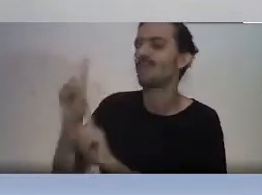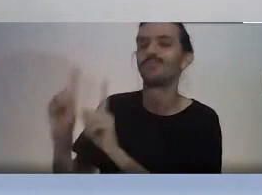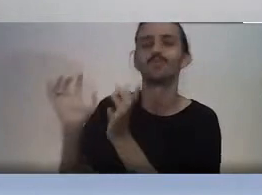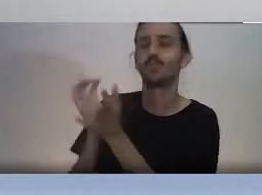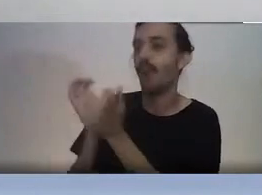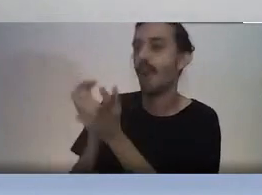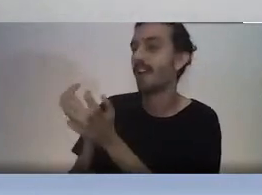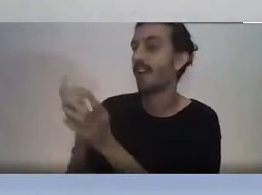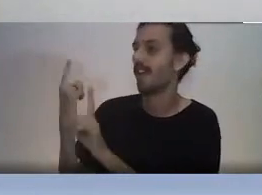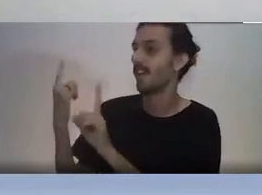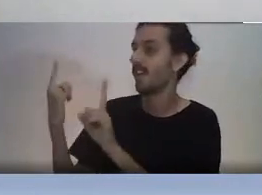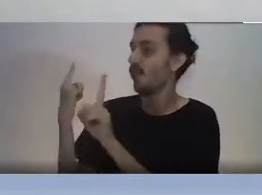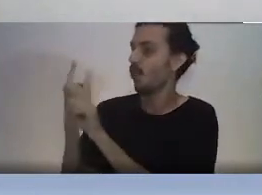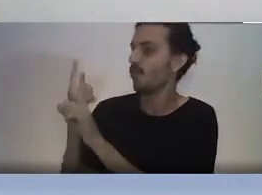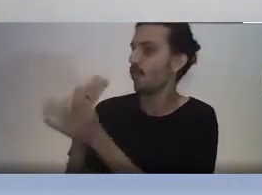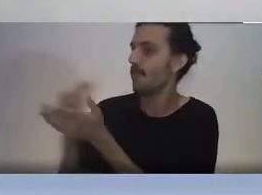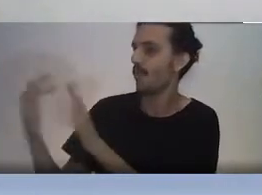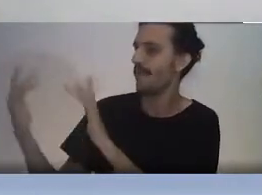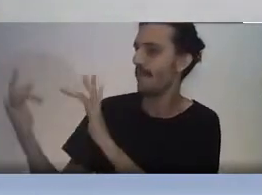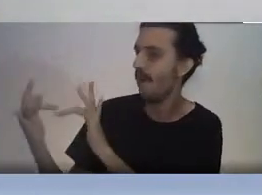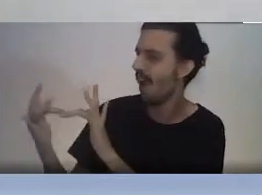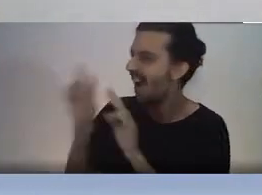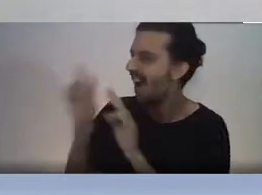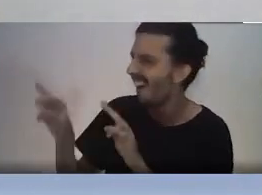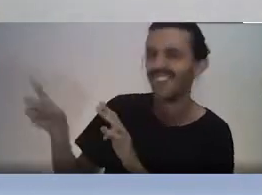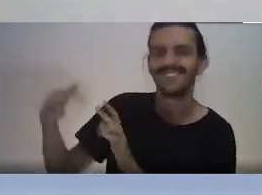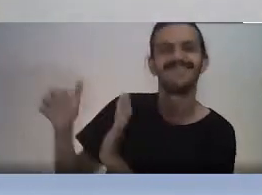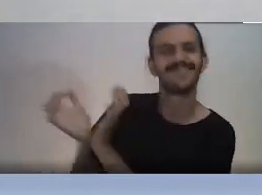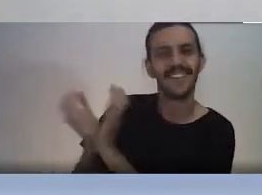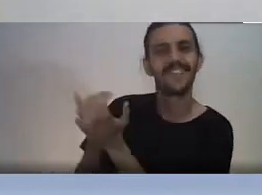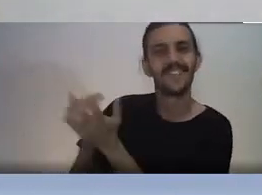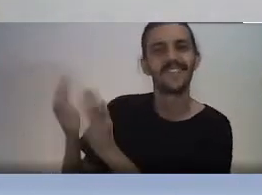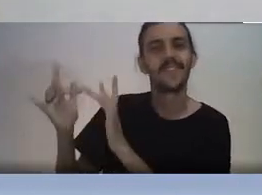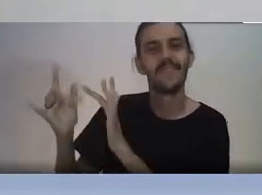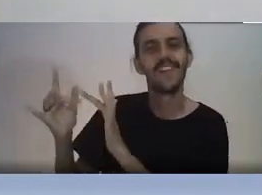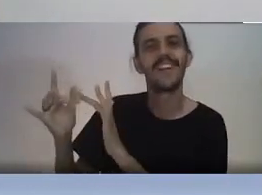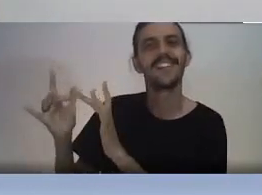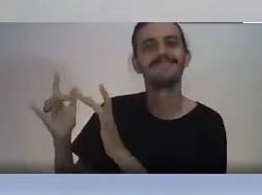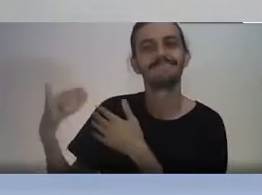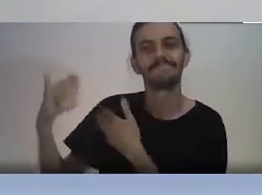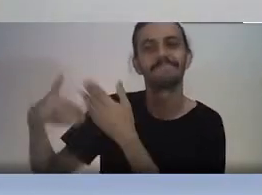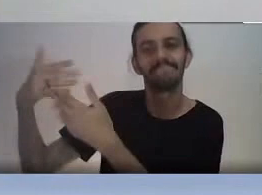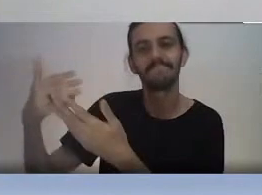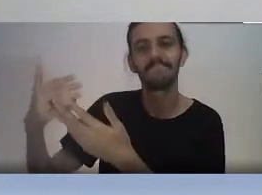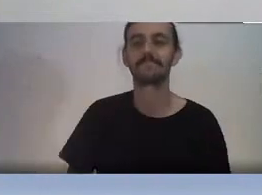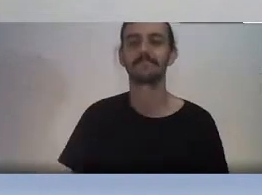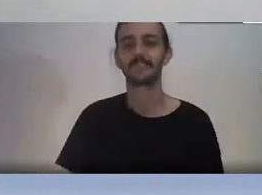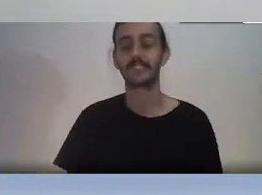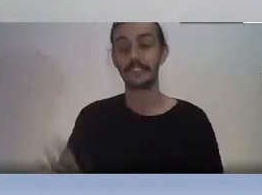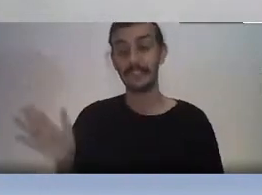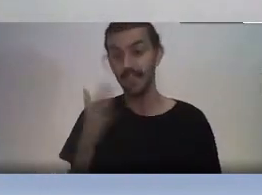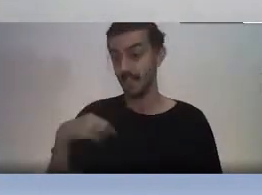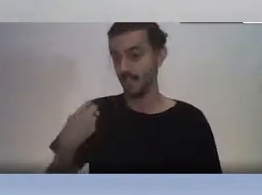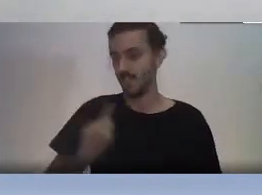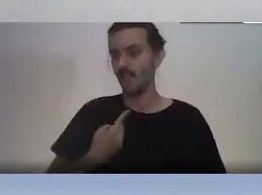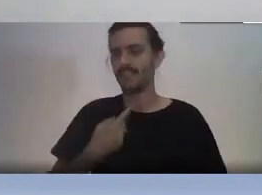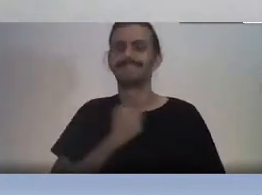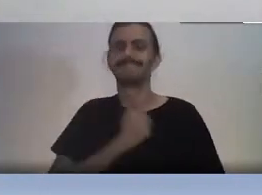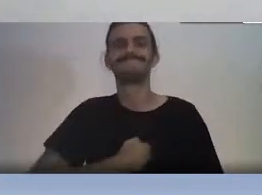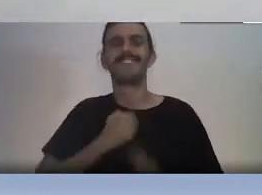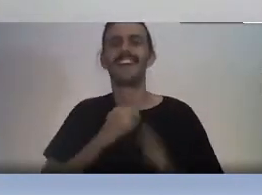uma vida juntos. Quando sentimos saudades de casa, encontramos abrigo nos braços de nossos